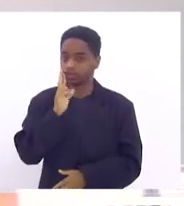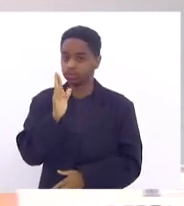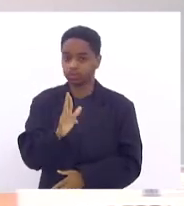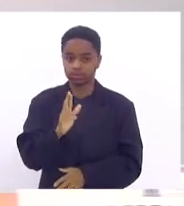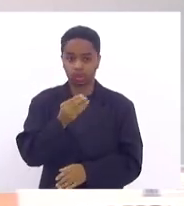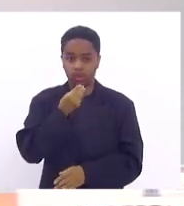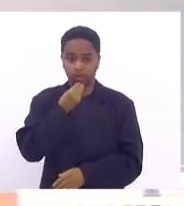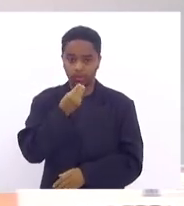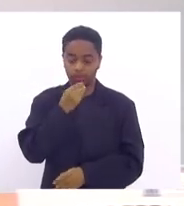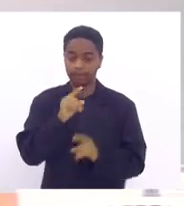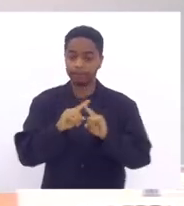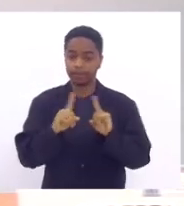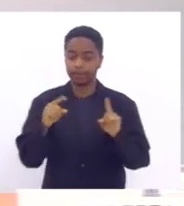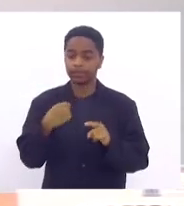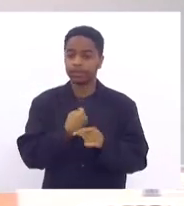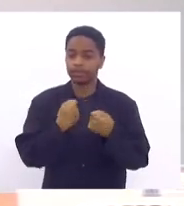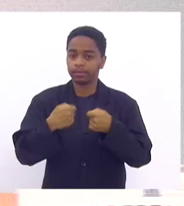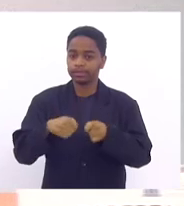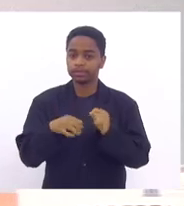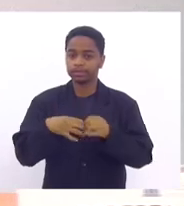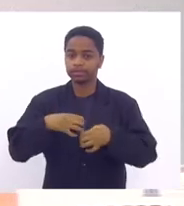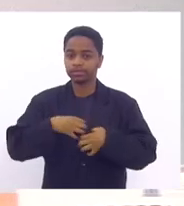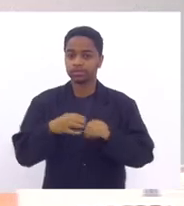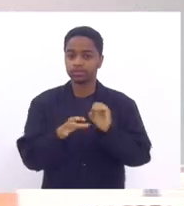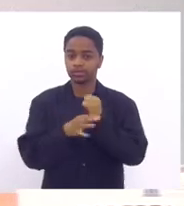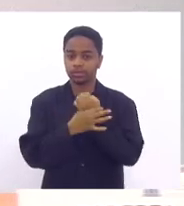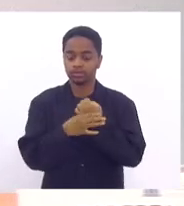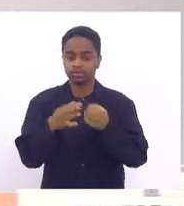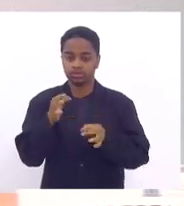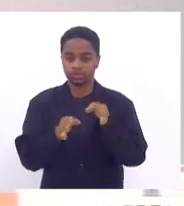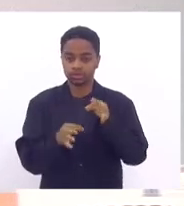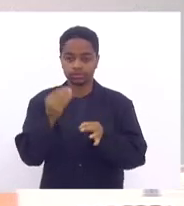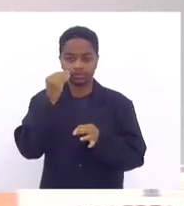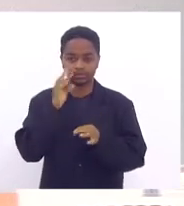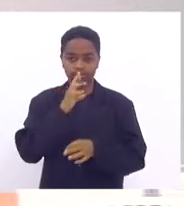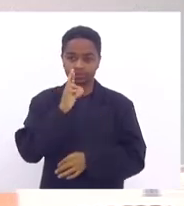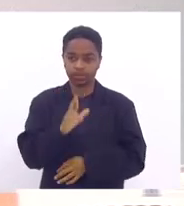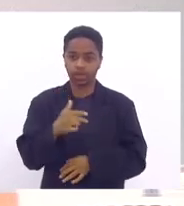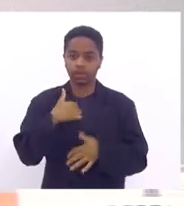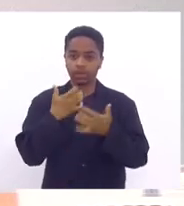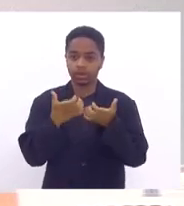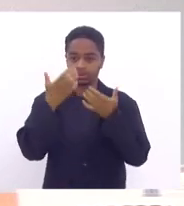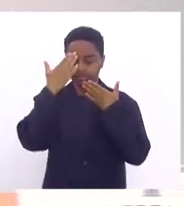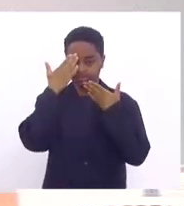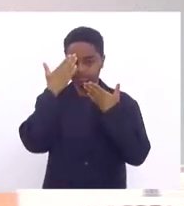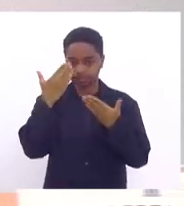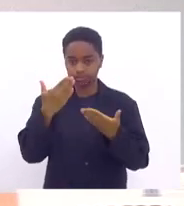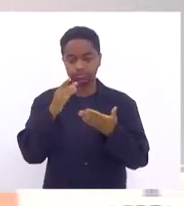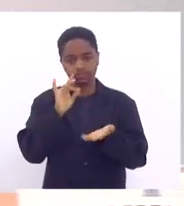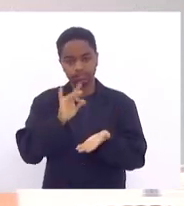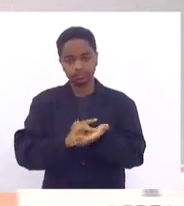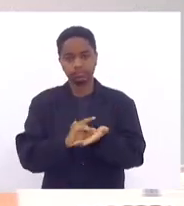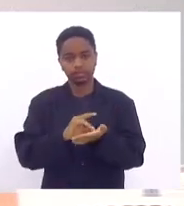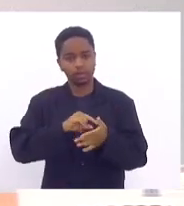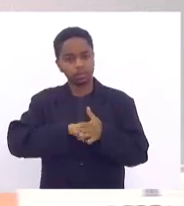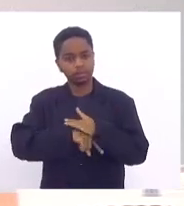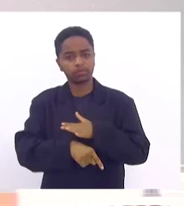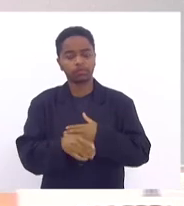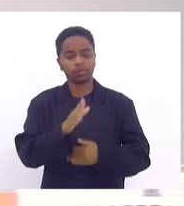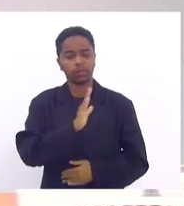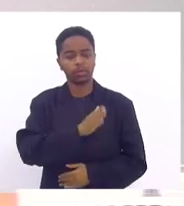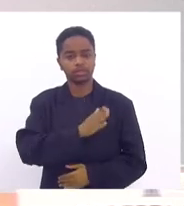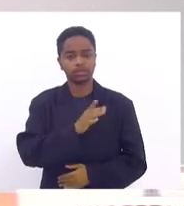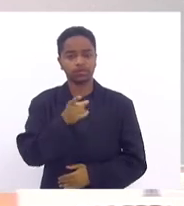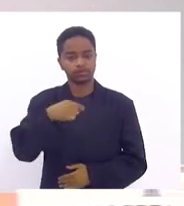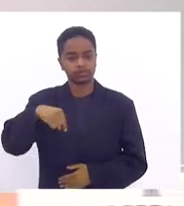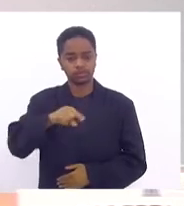Clara mas a gente precisa de segurança jurídica para defender isso com essas palavras eu quero agradecer muito de coração a todo mundo que